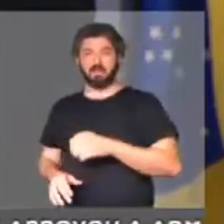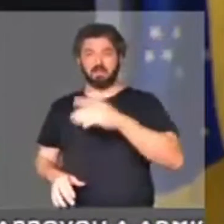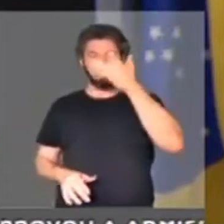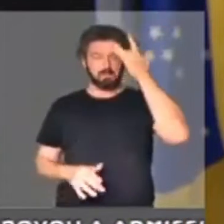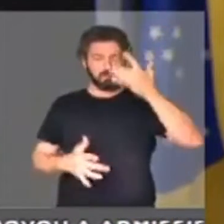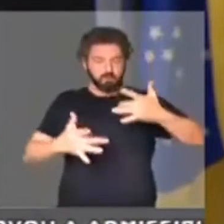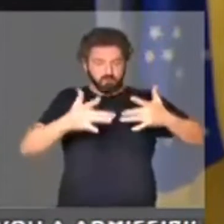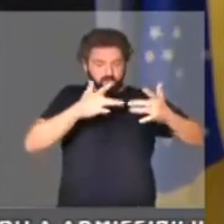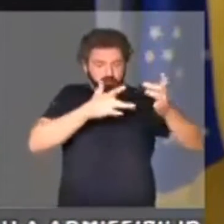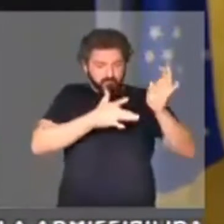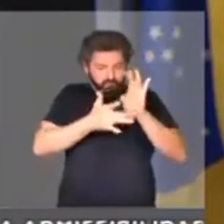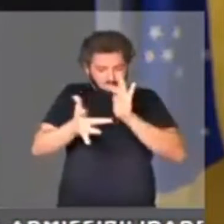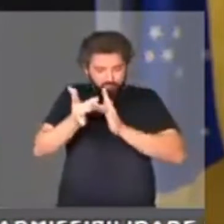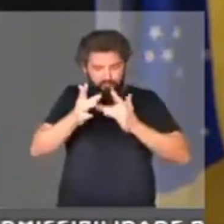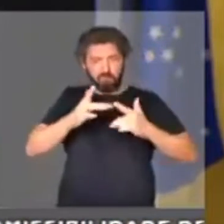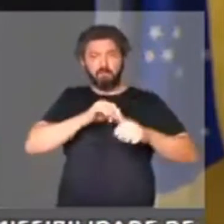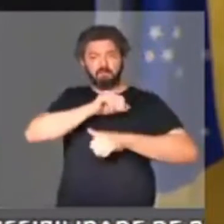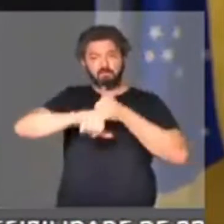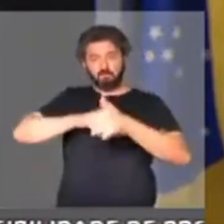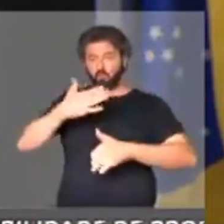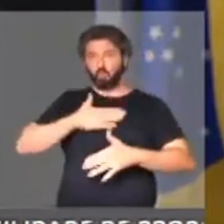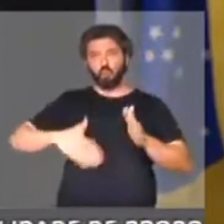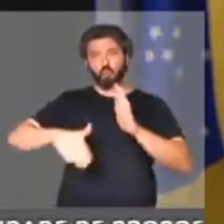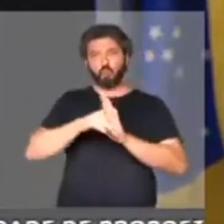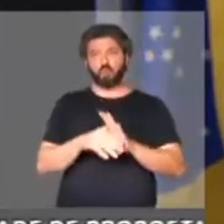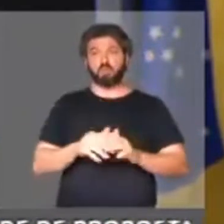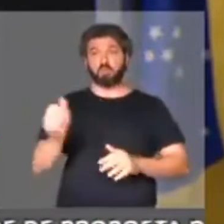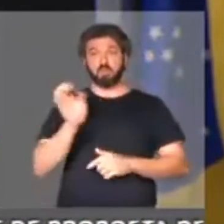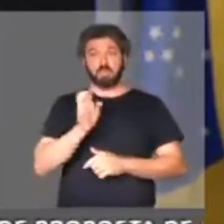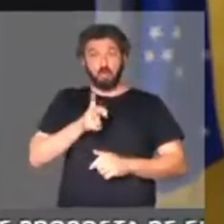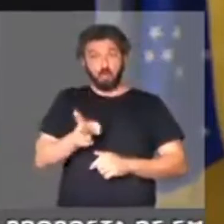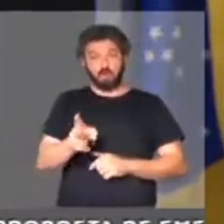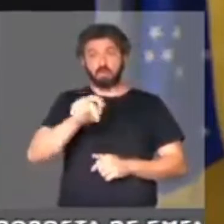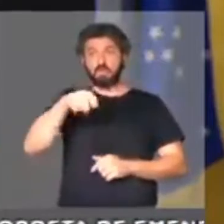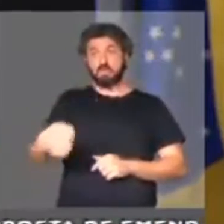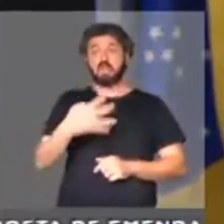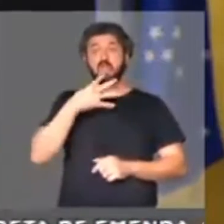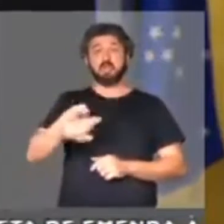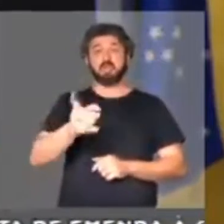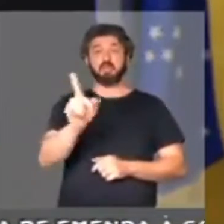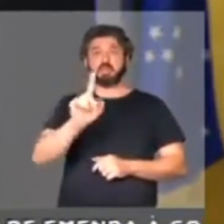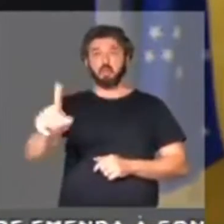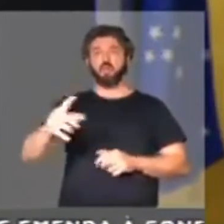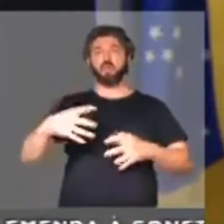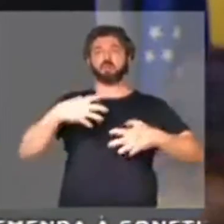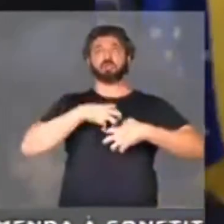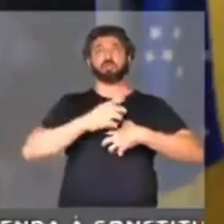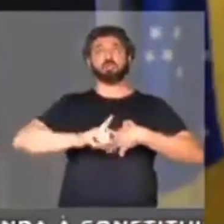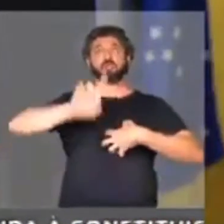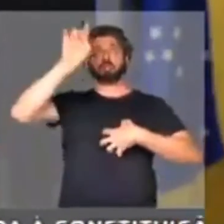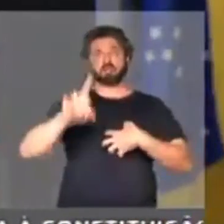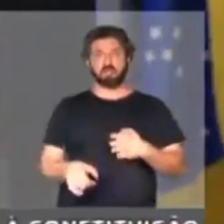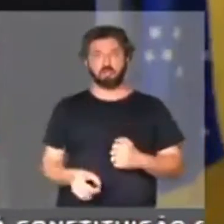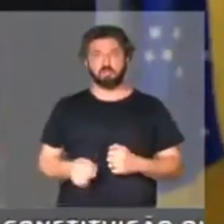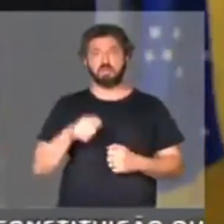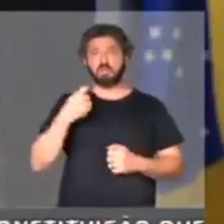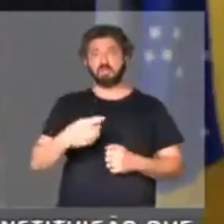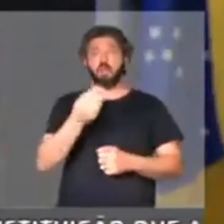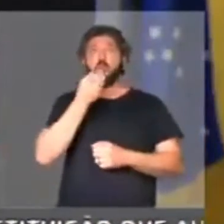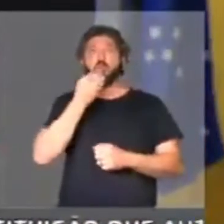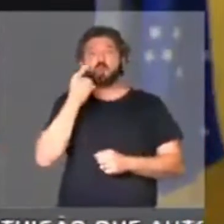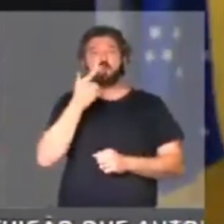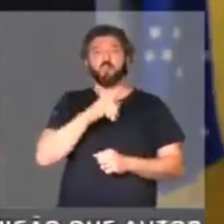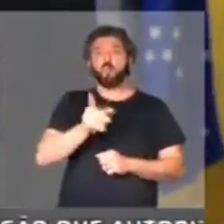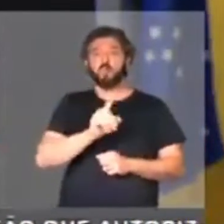Cristo, nova criatura é. Só fica gay quem não conhece a natureza de Deus, quem não tem